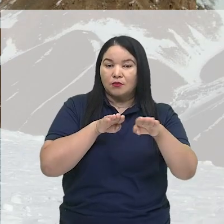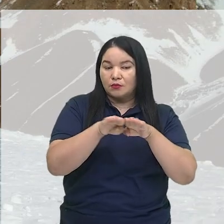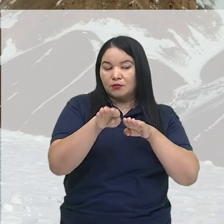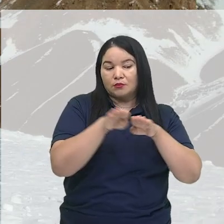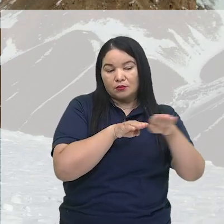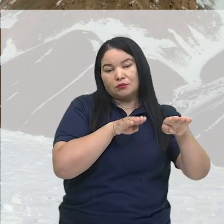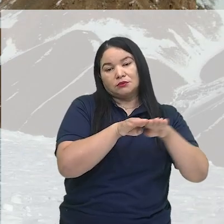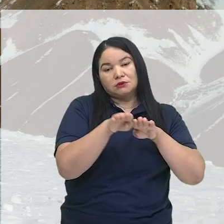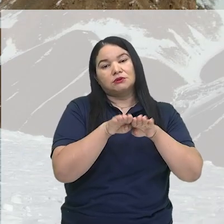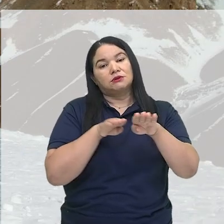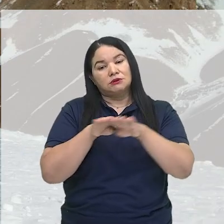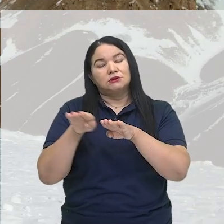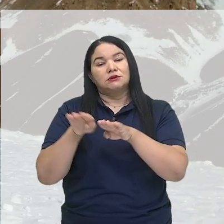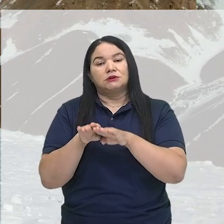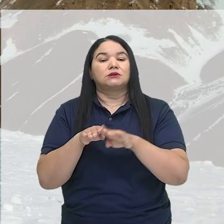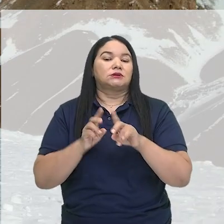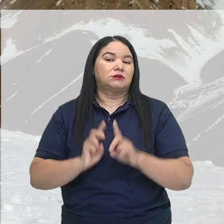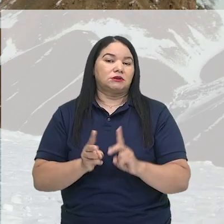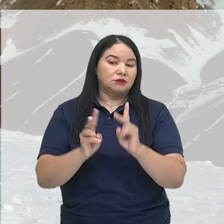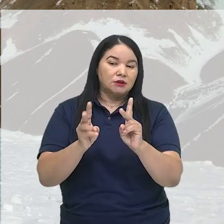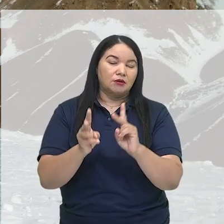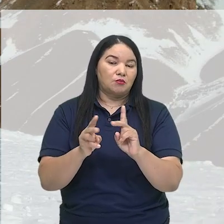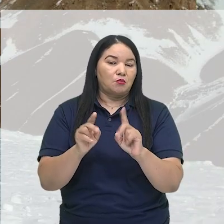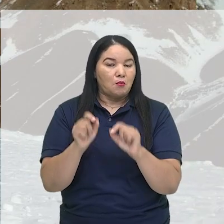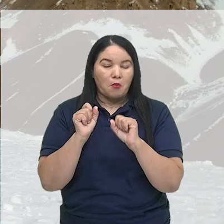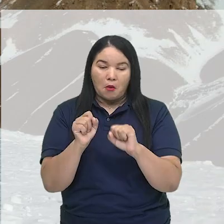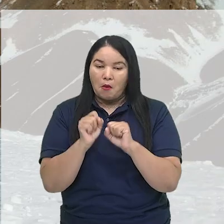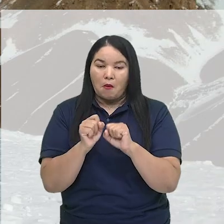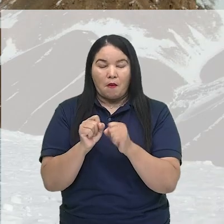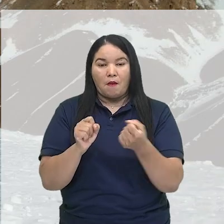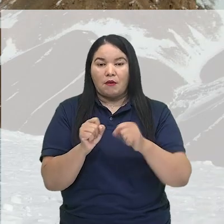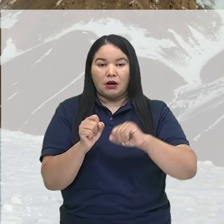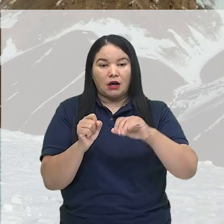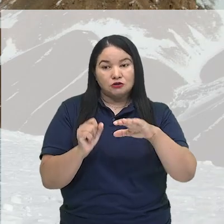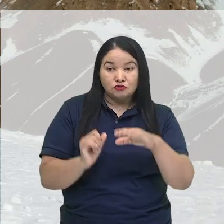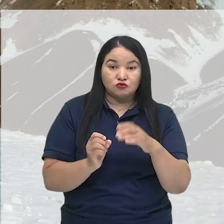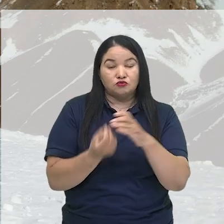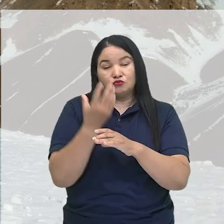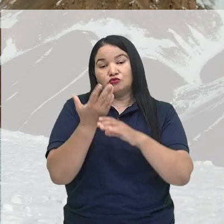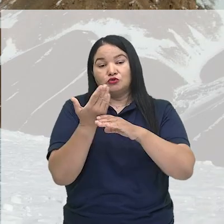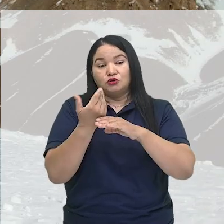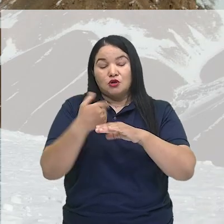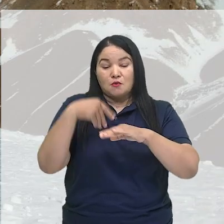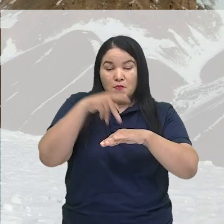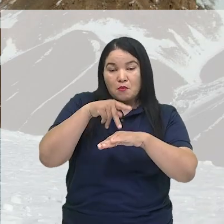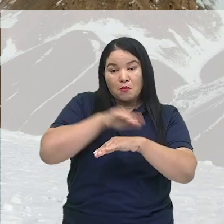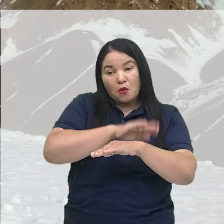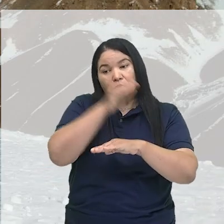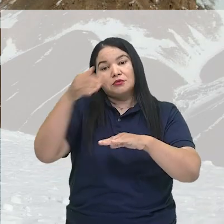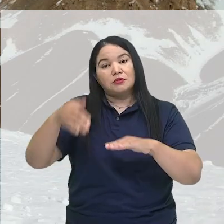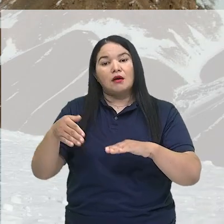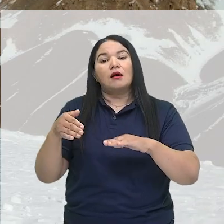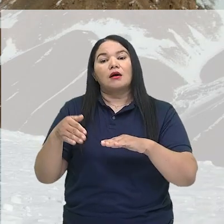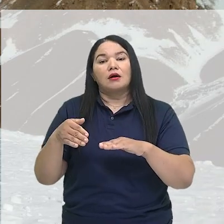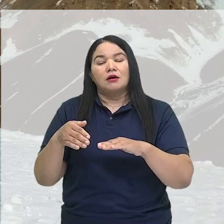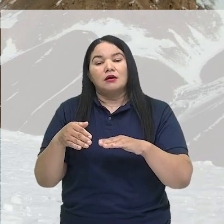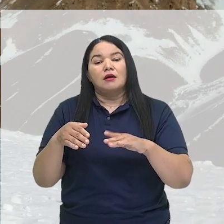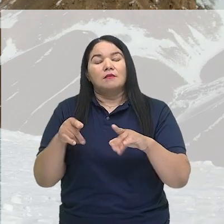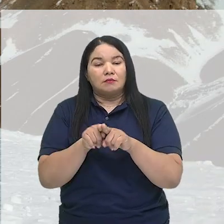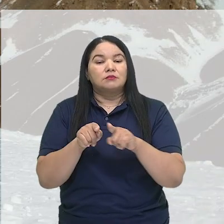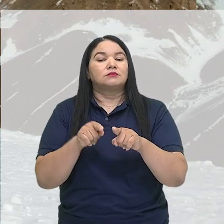em movimento, então montanhas crescem imperceptíveis, mas elas estão ali